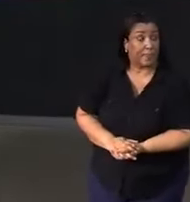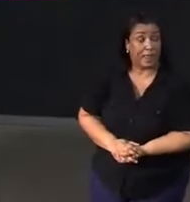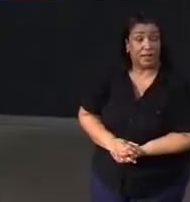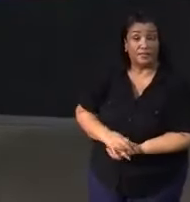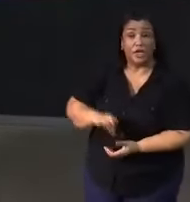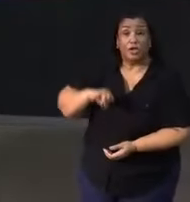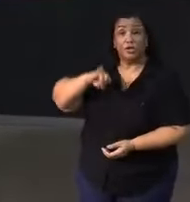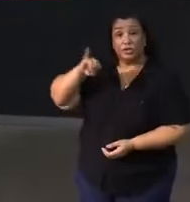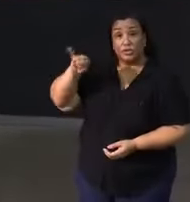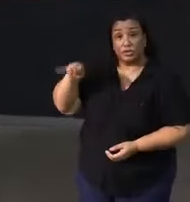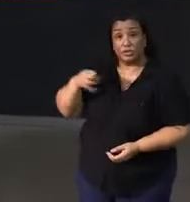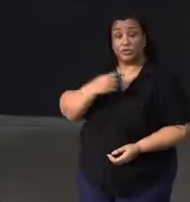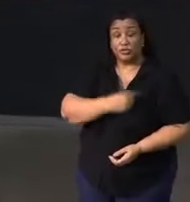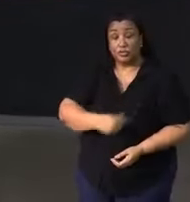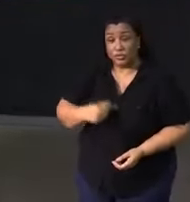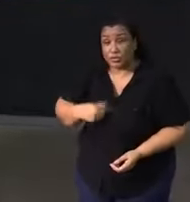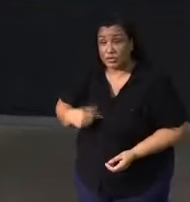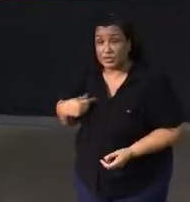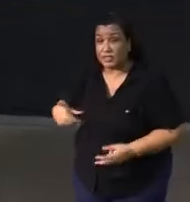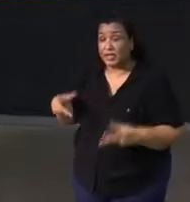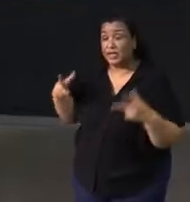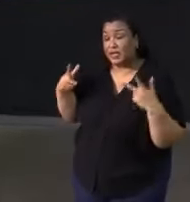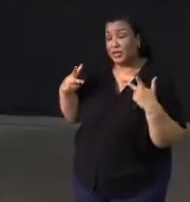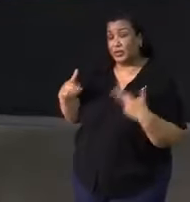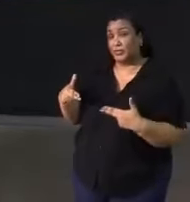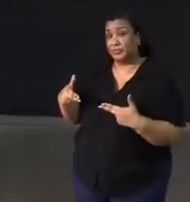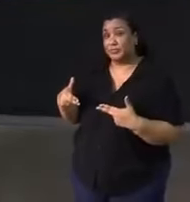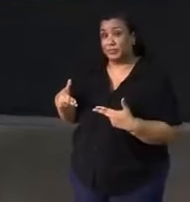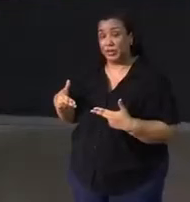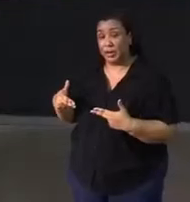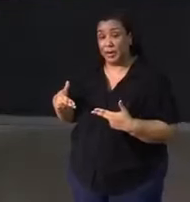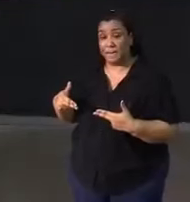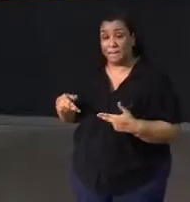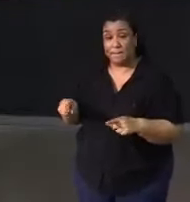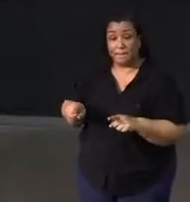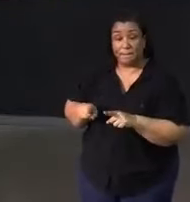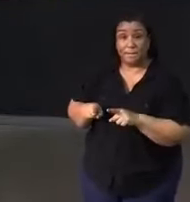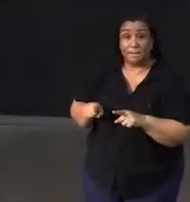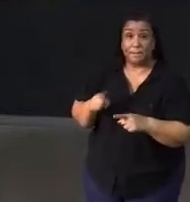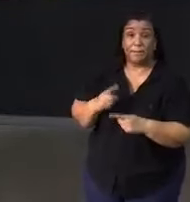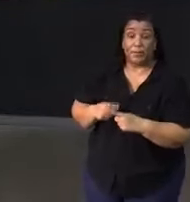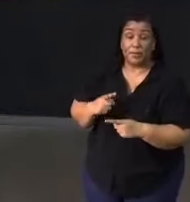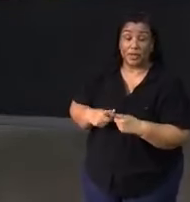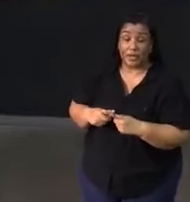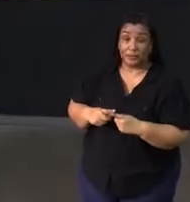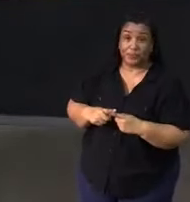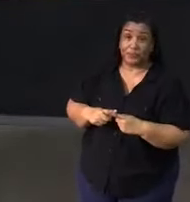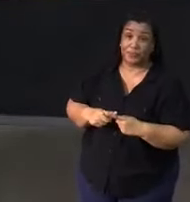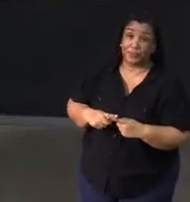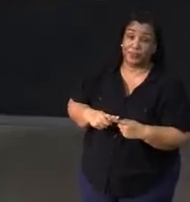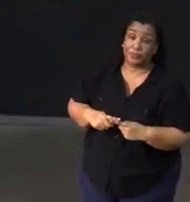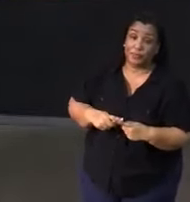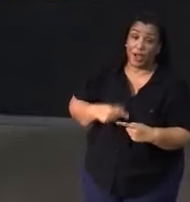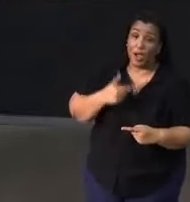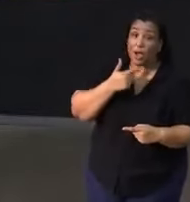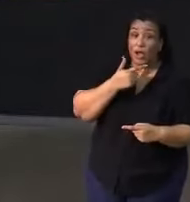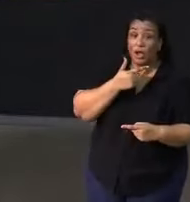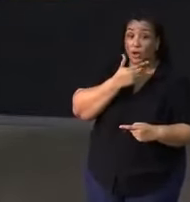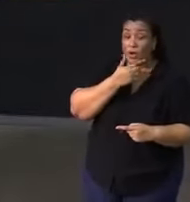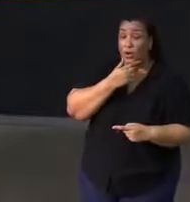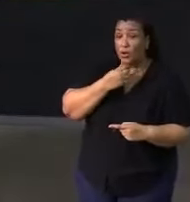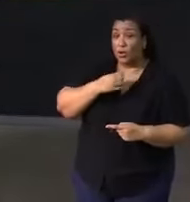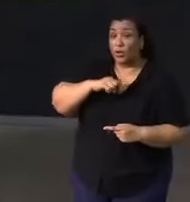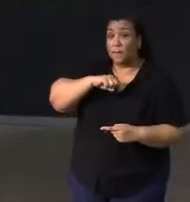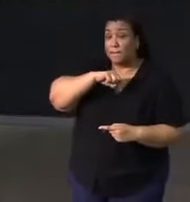José não é diferente, porque seu pai tinha preferência por ele, seus irmãos já não gostavam dele,